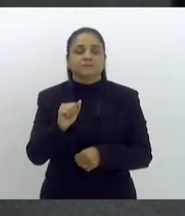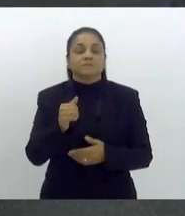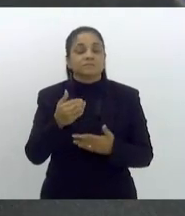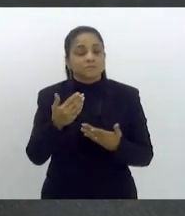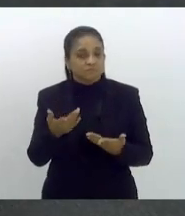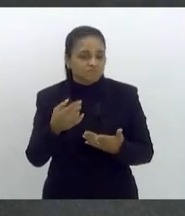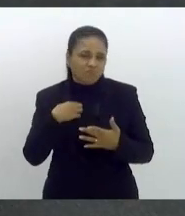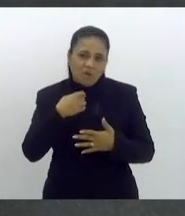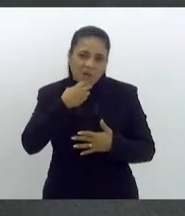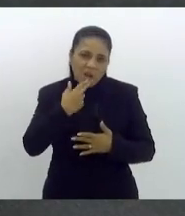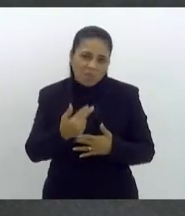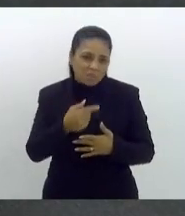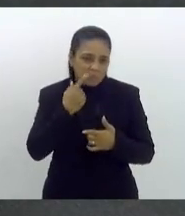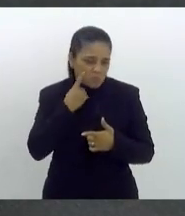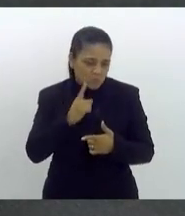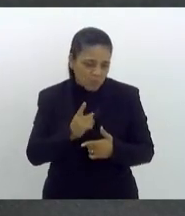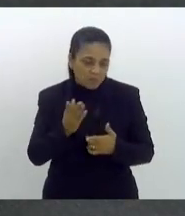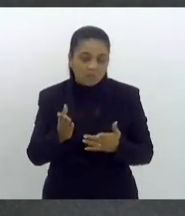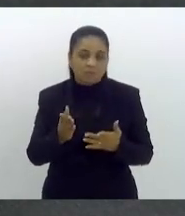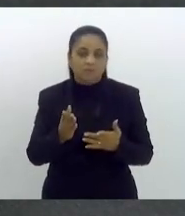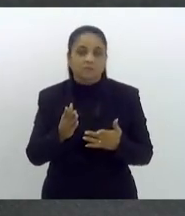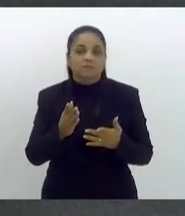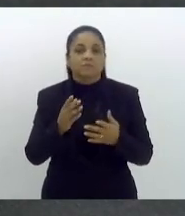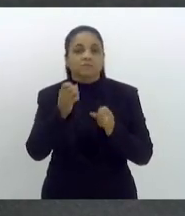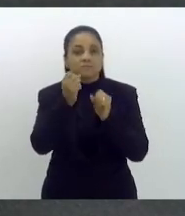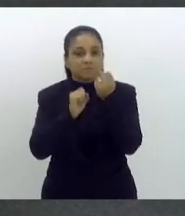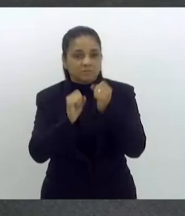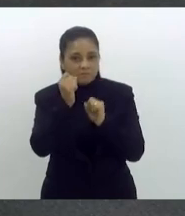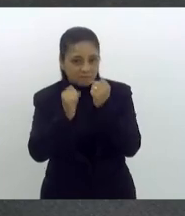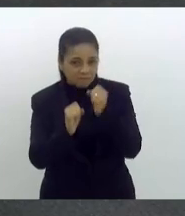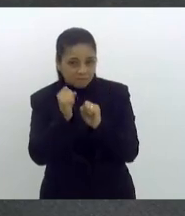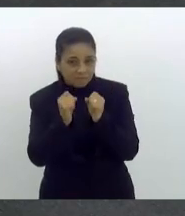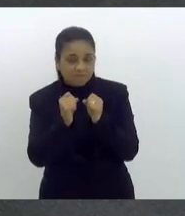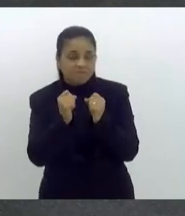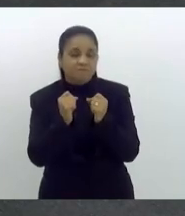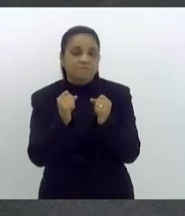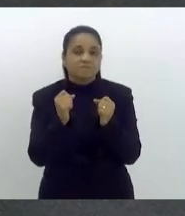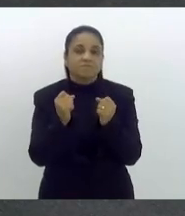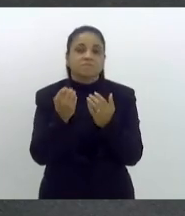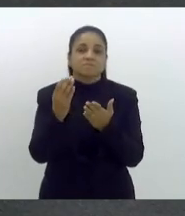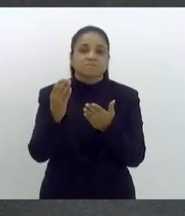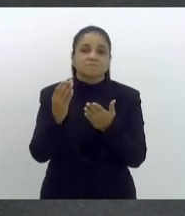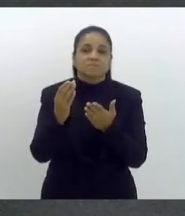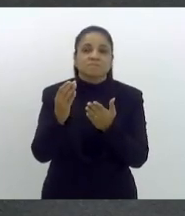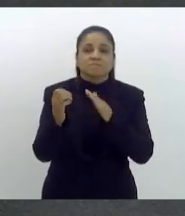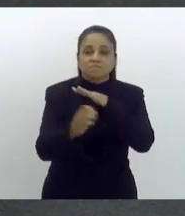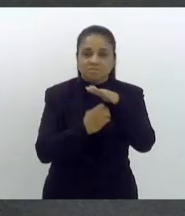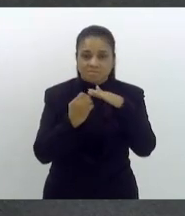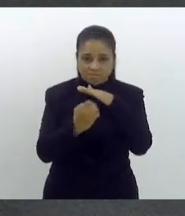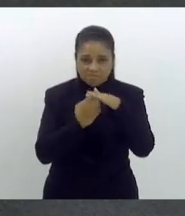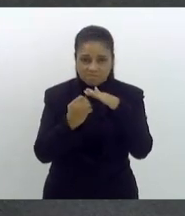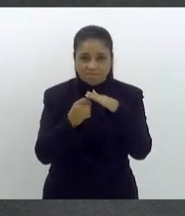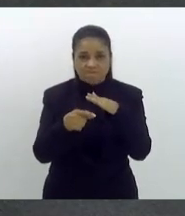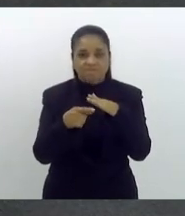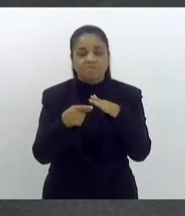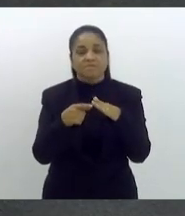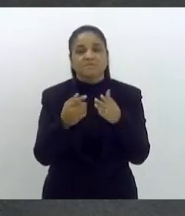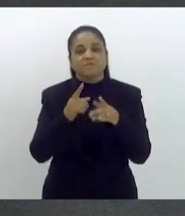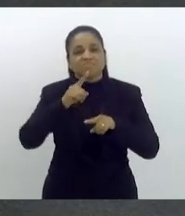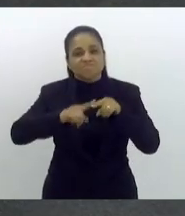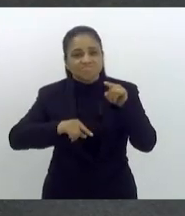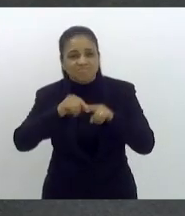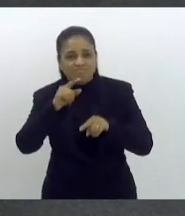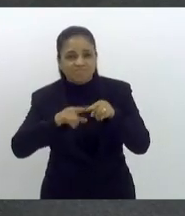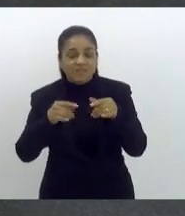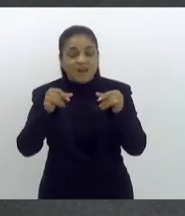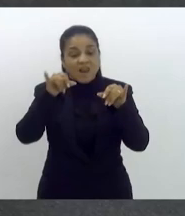enfim aponta aqui que alimentos ultraprocessados são produtos e formulações industriais feitas com ingredientes extraídos de alimentos ou